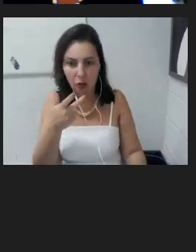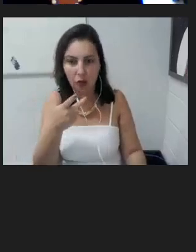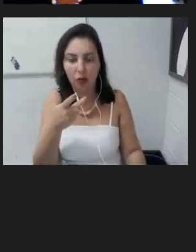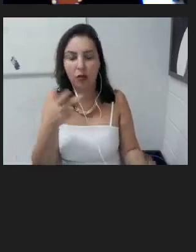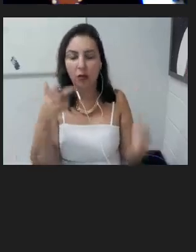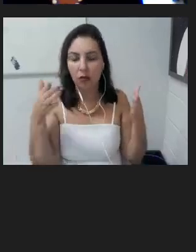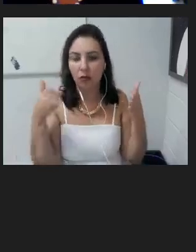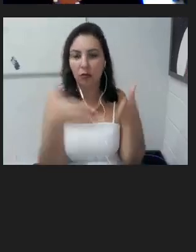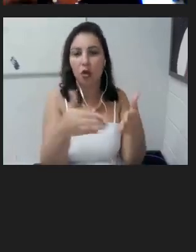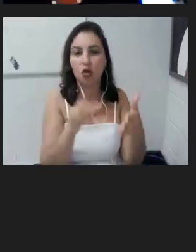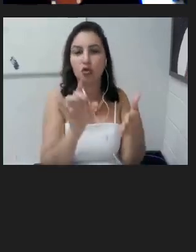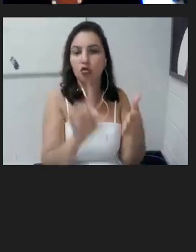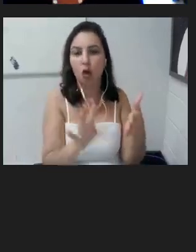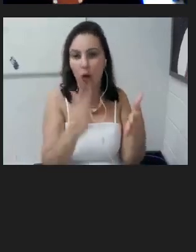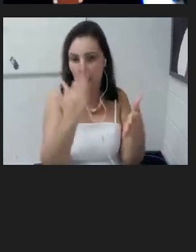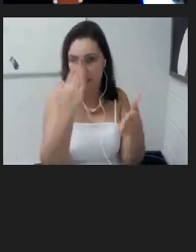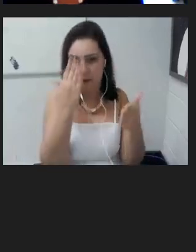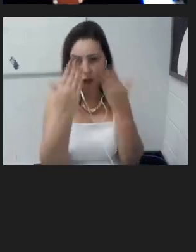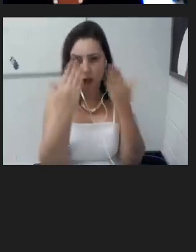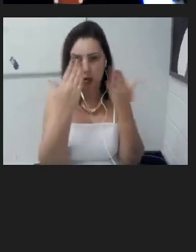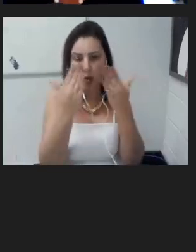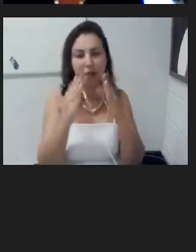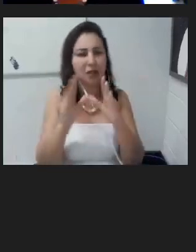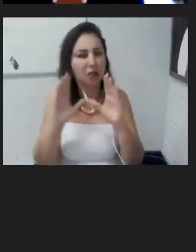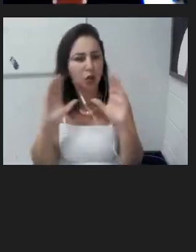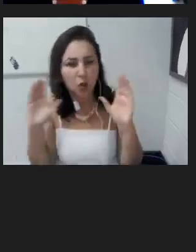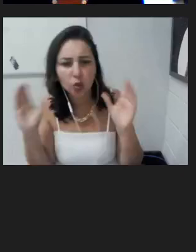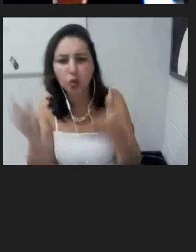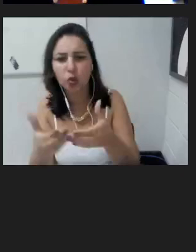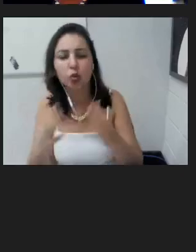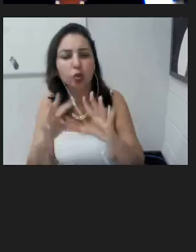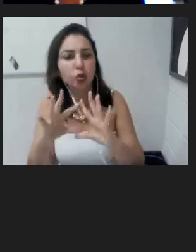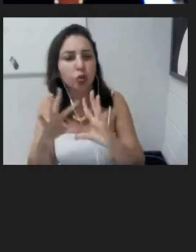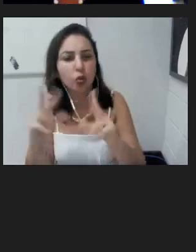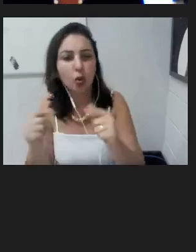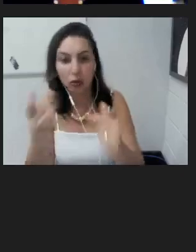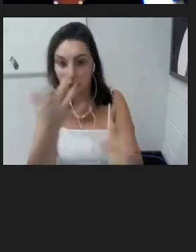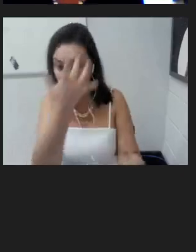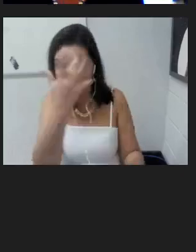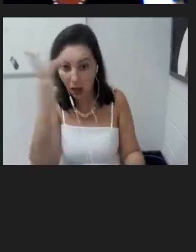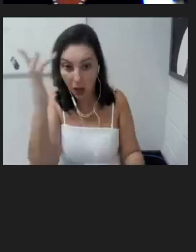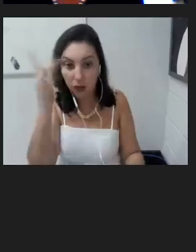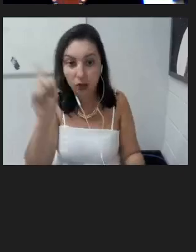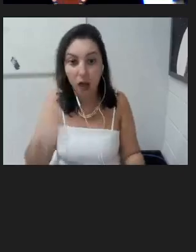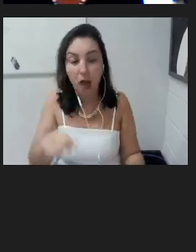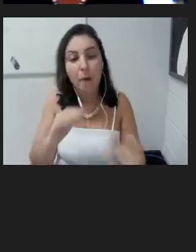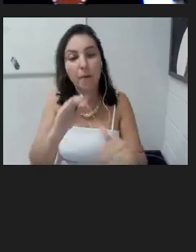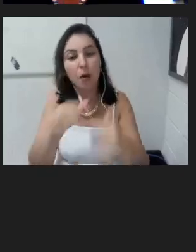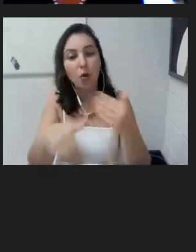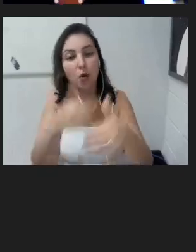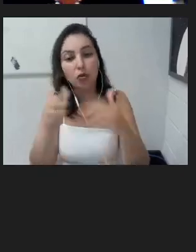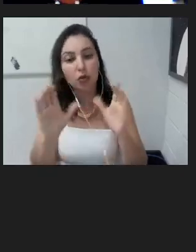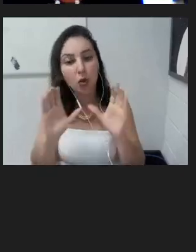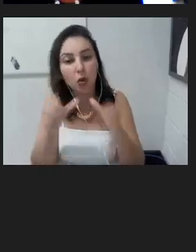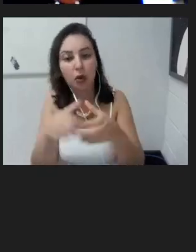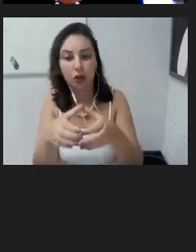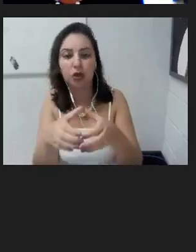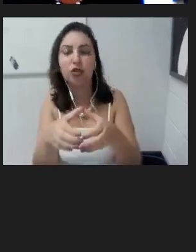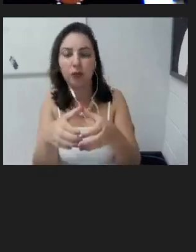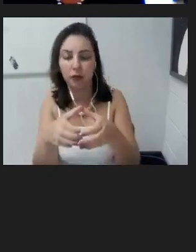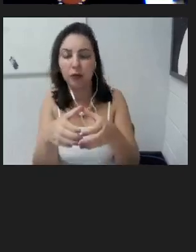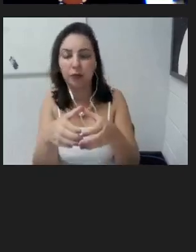do psicólogo. É uma tarefa de todos. Se saúde mental é uma construção coletiva, se